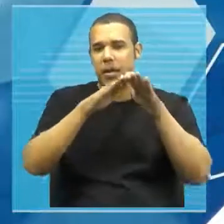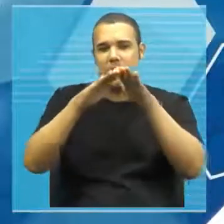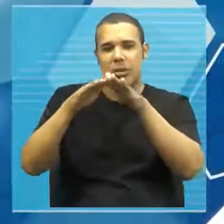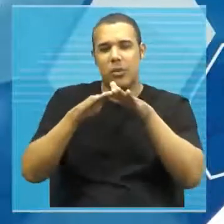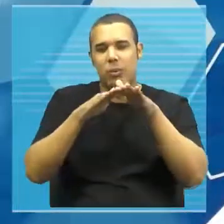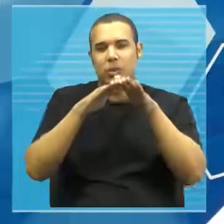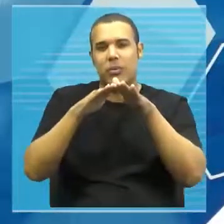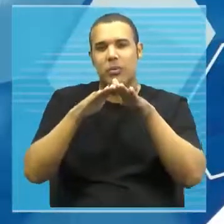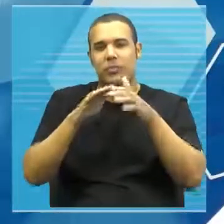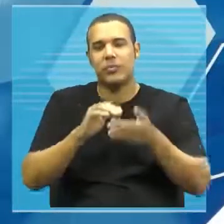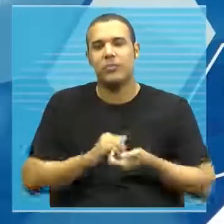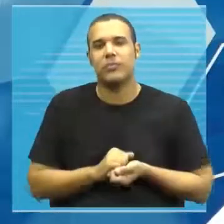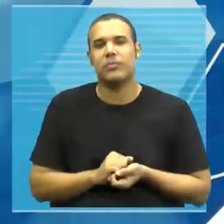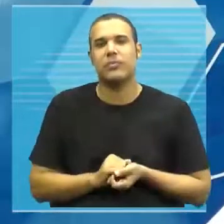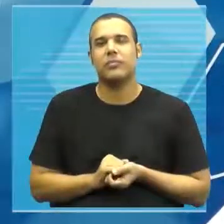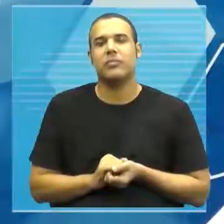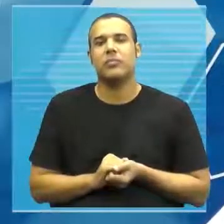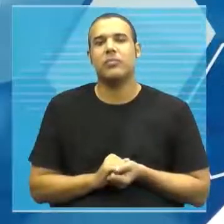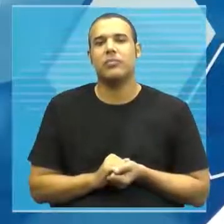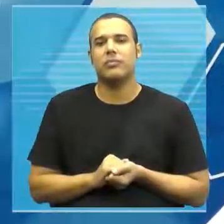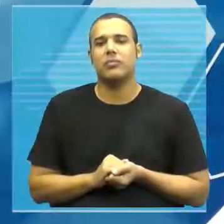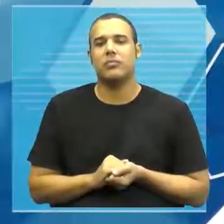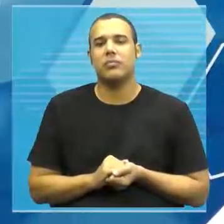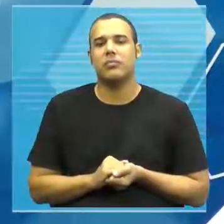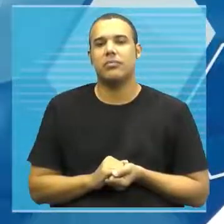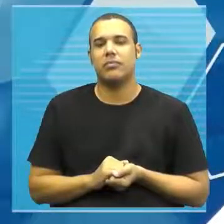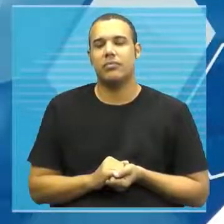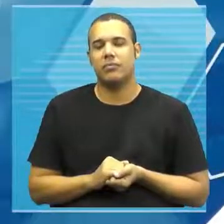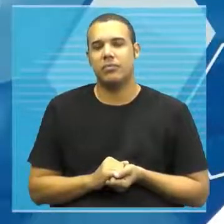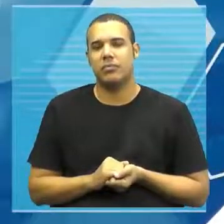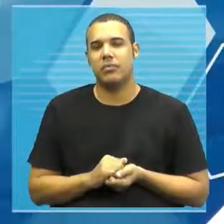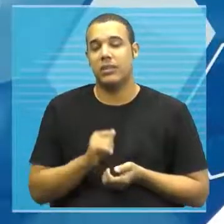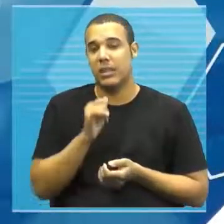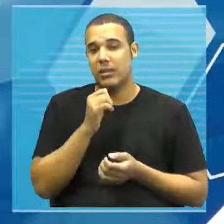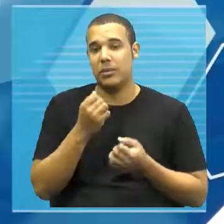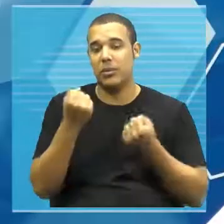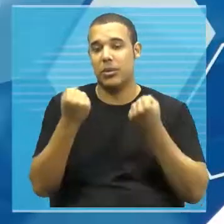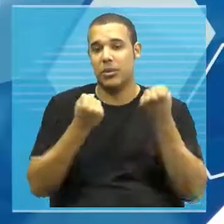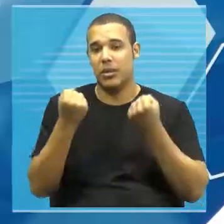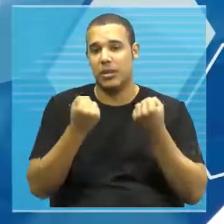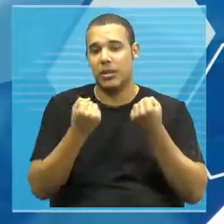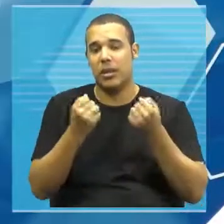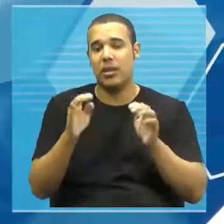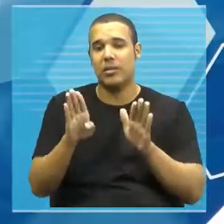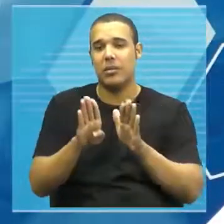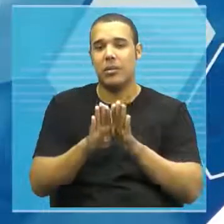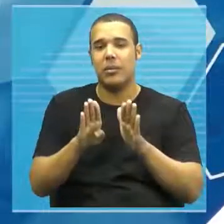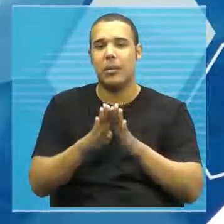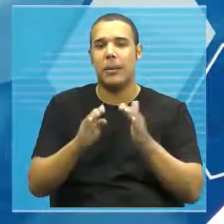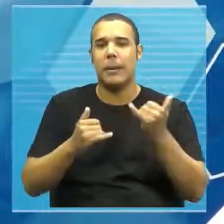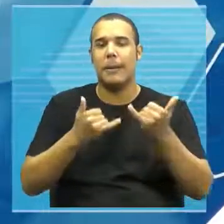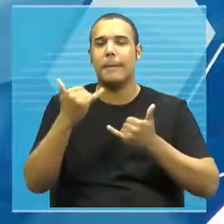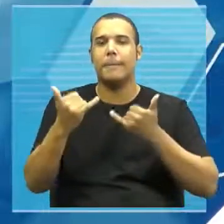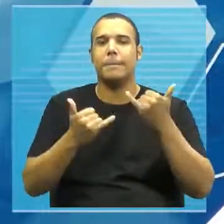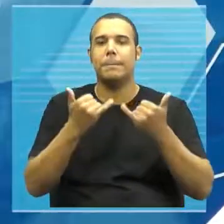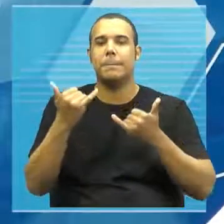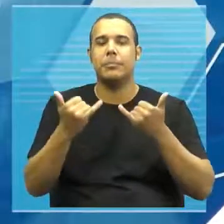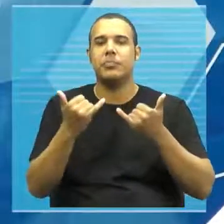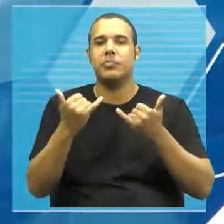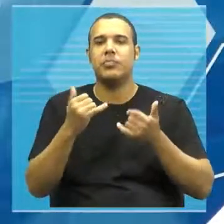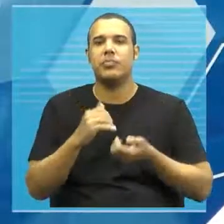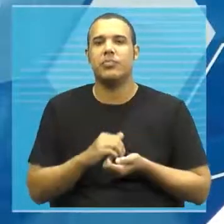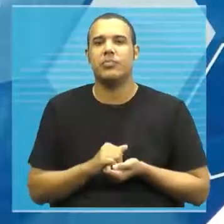importados foi assim com carro e foi assim com brinquedos sacam